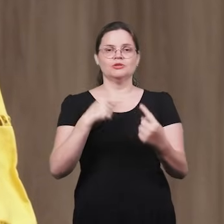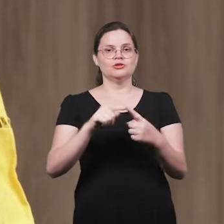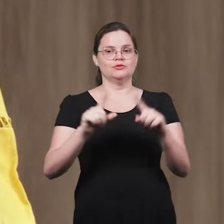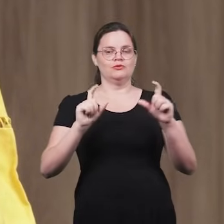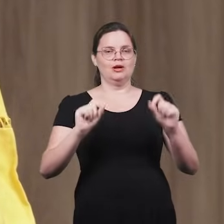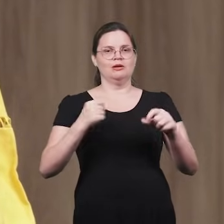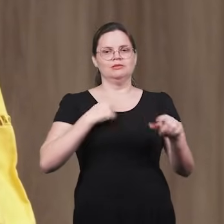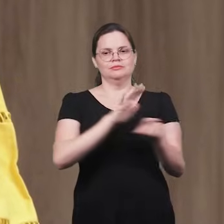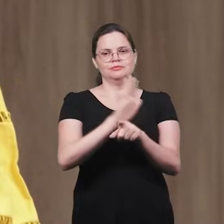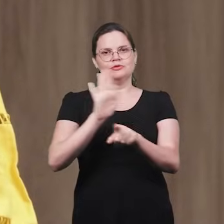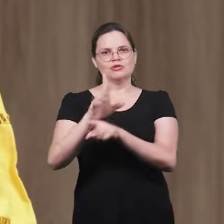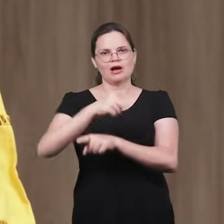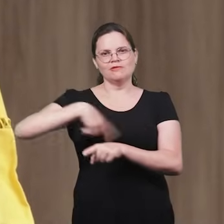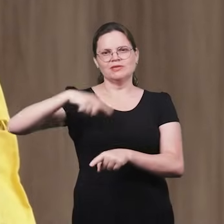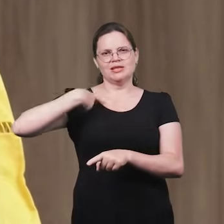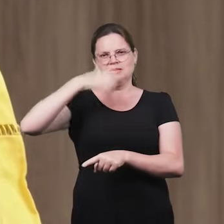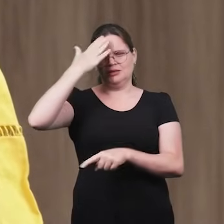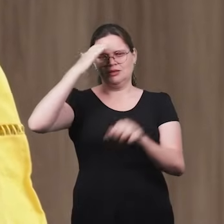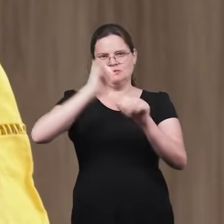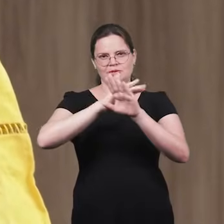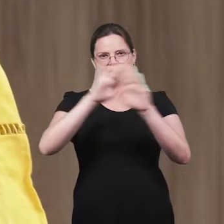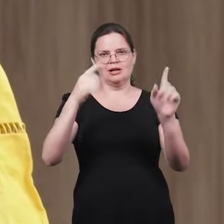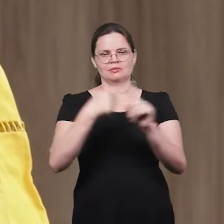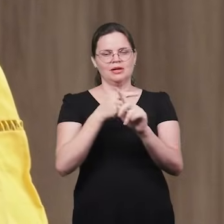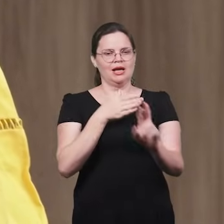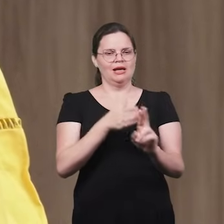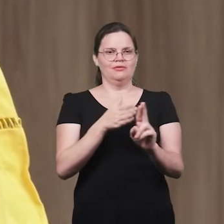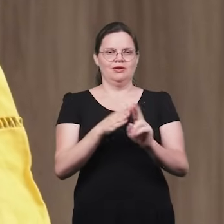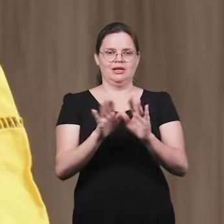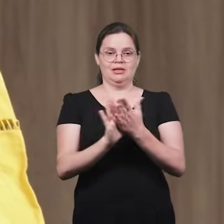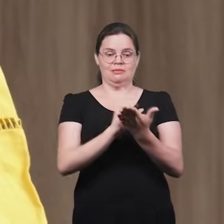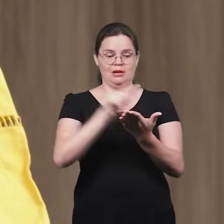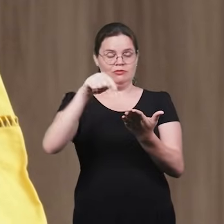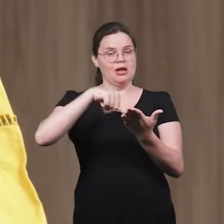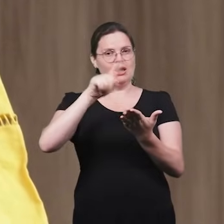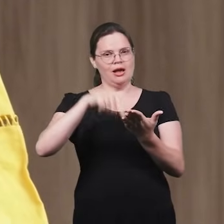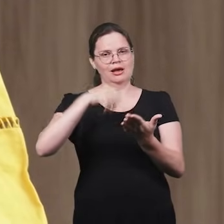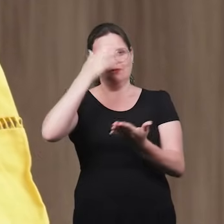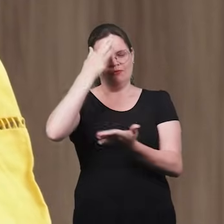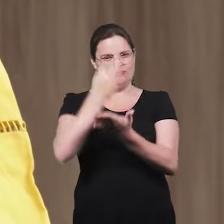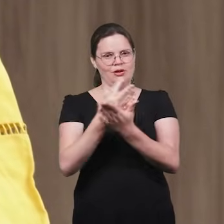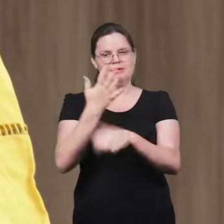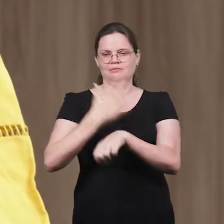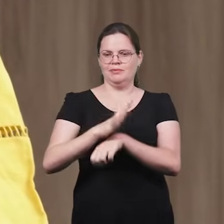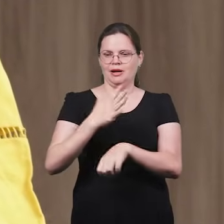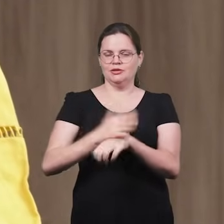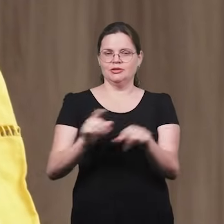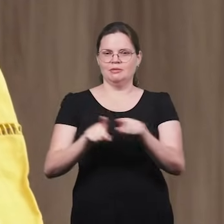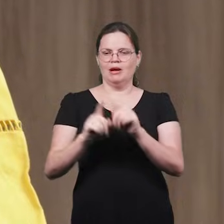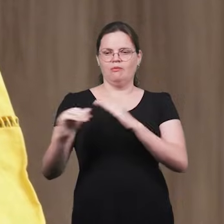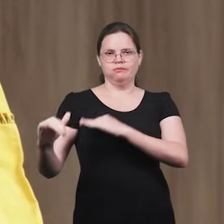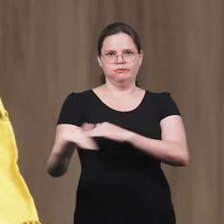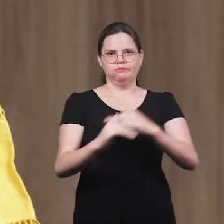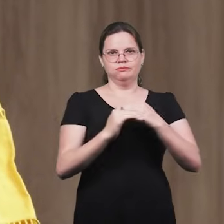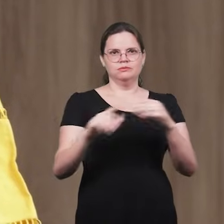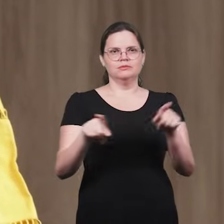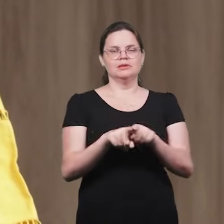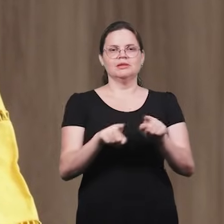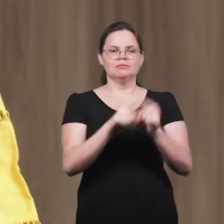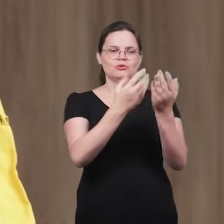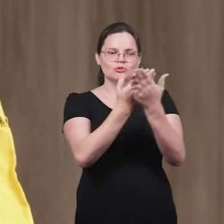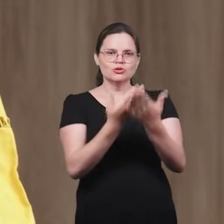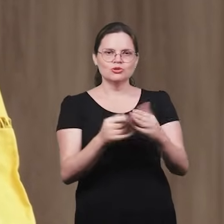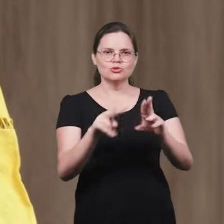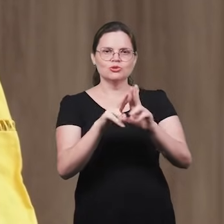base bíblica, que é a nossa referência de fé, de verdade, de prática, e também nos estudos das ciências sociais